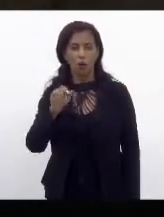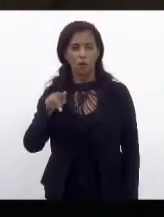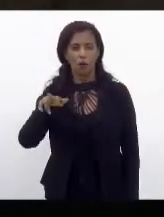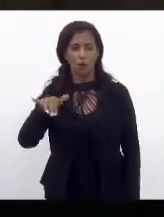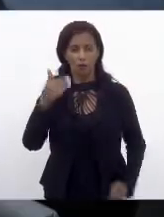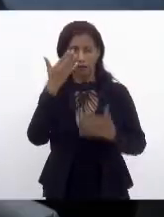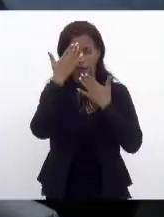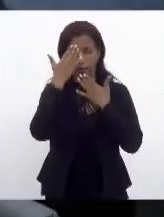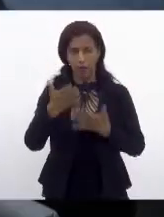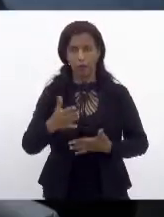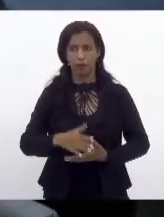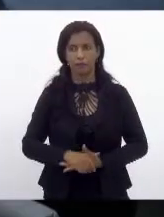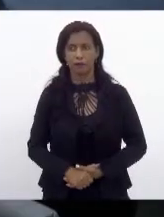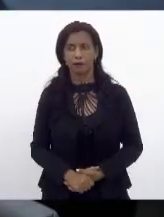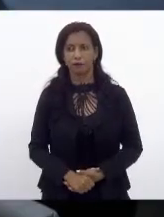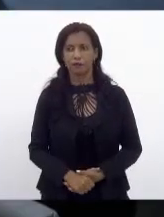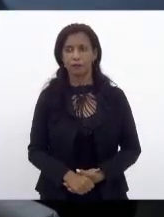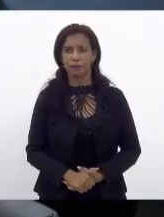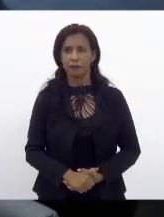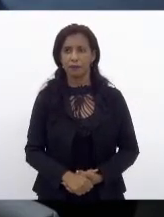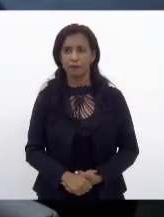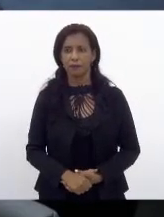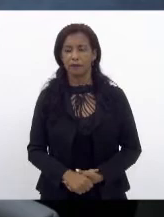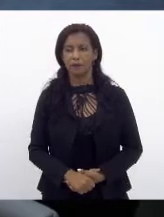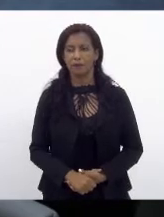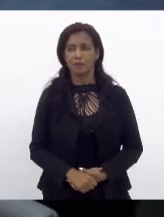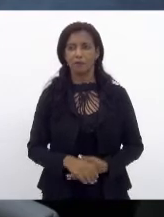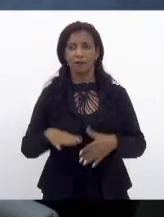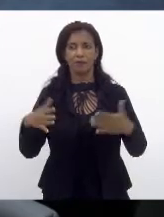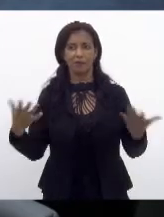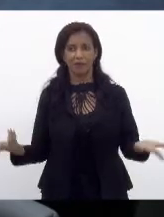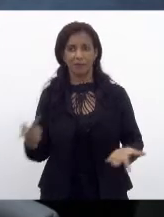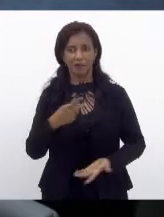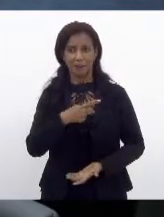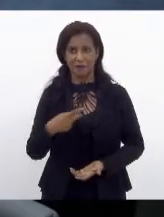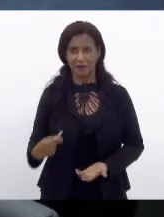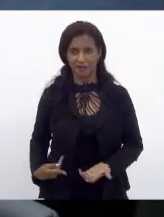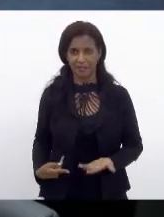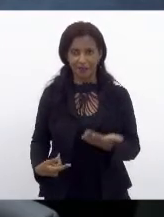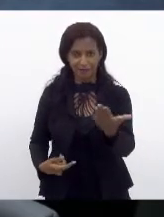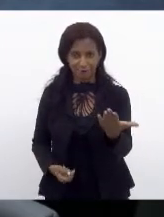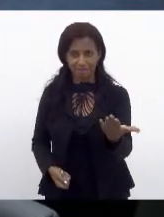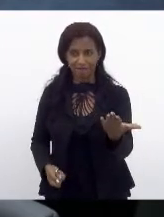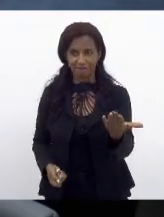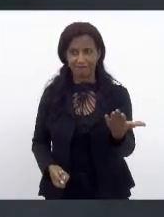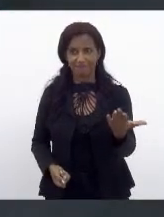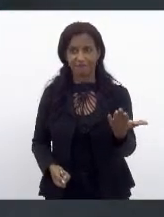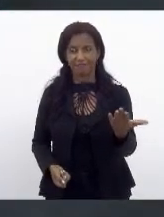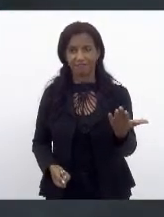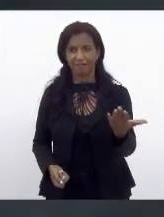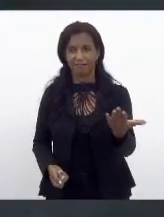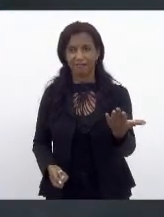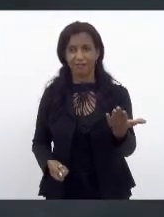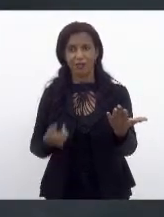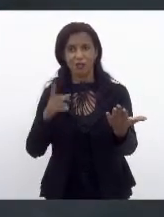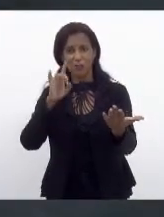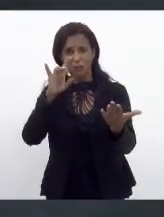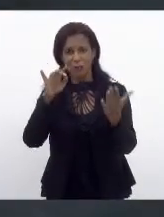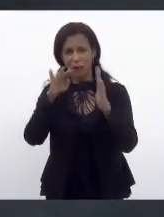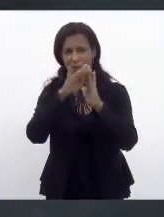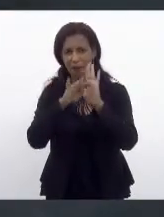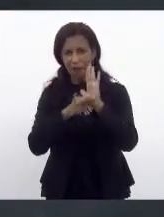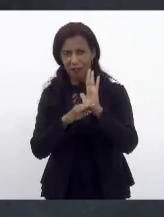senhora presidente. Senhora presidente, eu faço um pela ordem, é óbvio que quem preside não é a deputada que me antecedeu, Vossa Excelência. Então eu faço só um pela ordem de uma correção